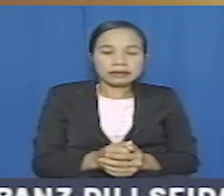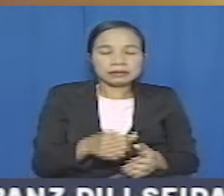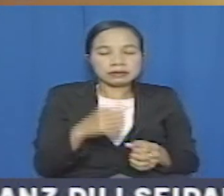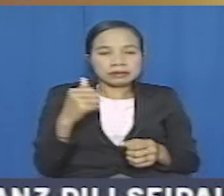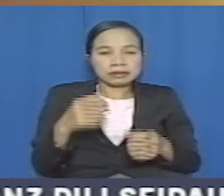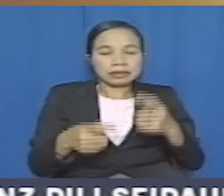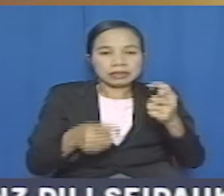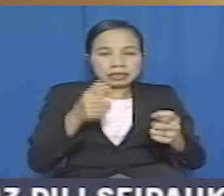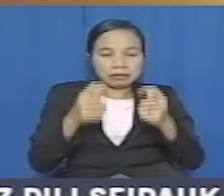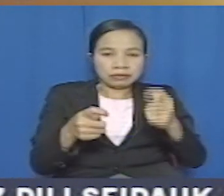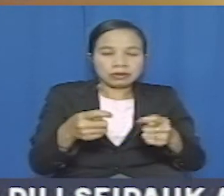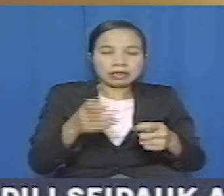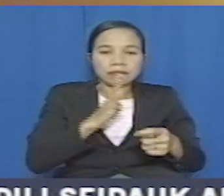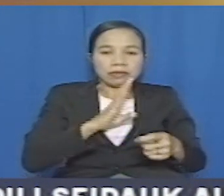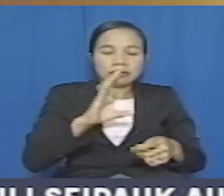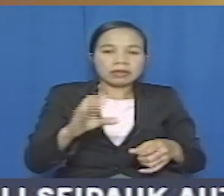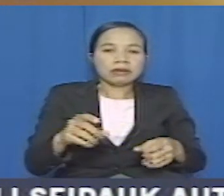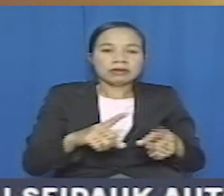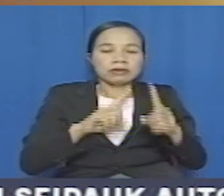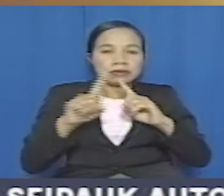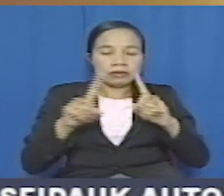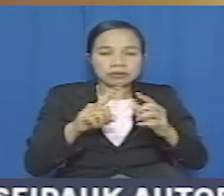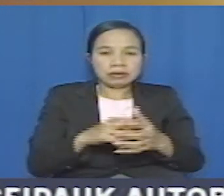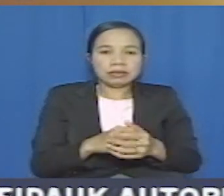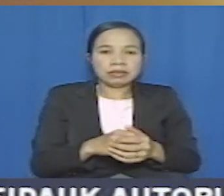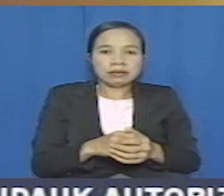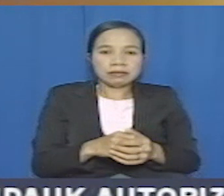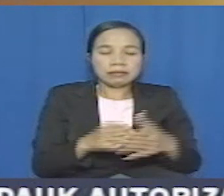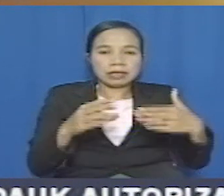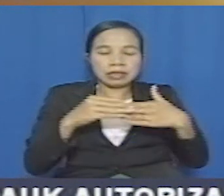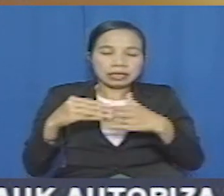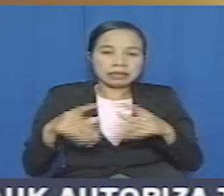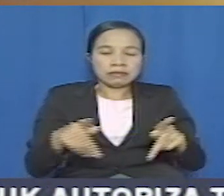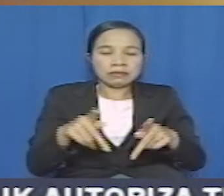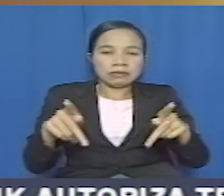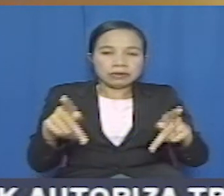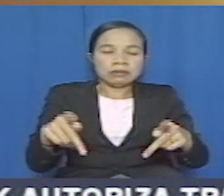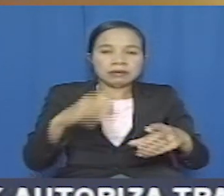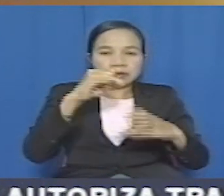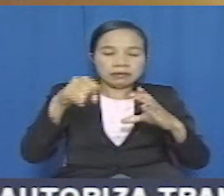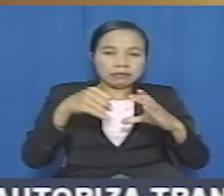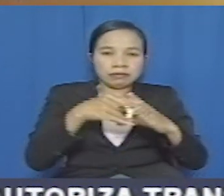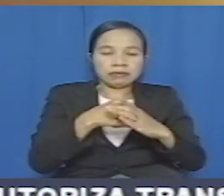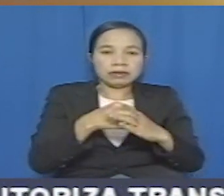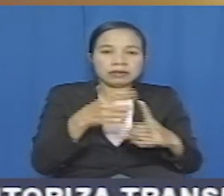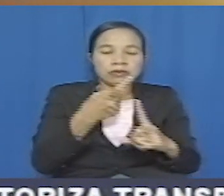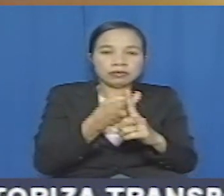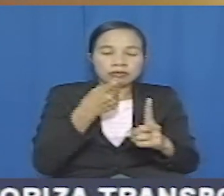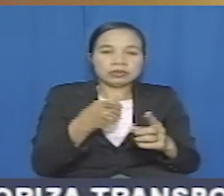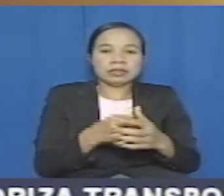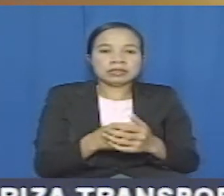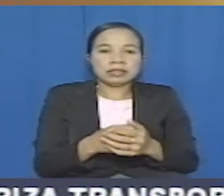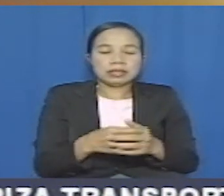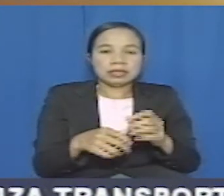E parte selo Tribunal Distrital Bau Cauzulga caso obstrução ba autoridades público, ne bem envolve Rússia arguido conselheiro